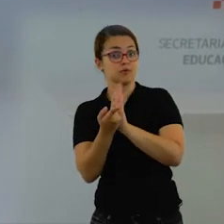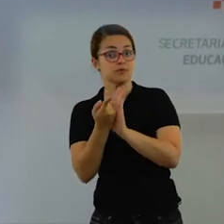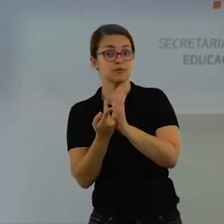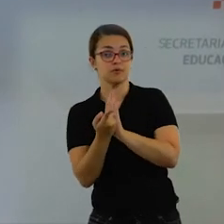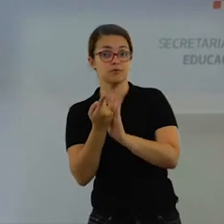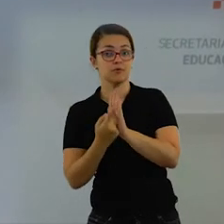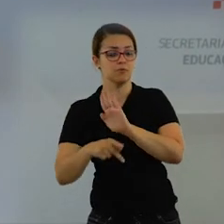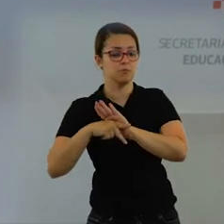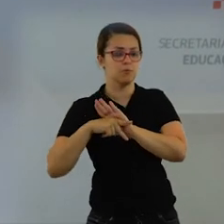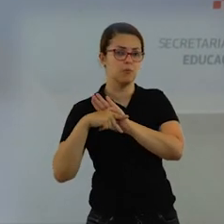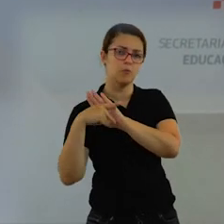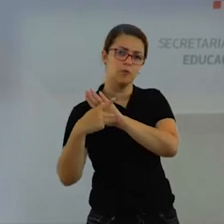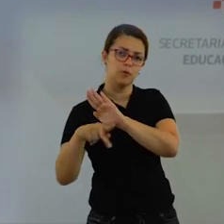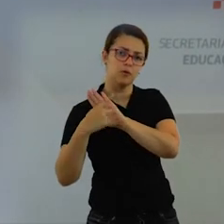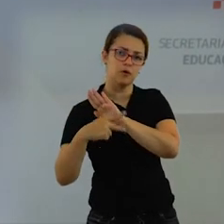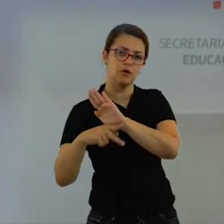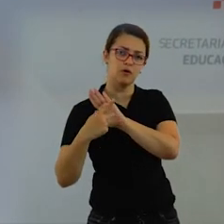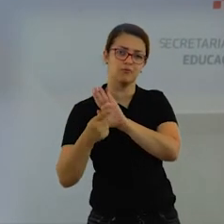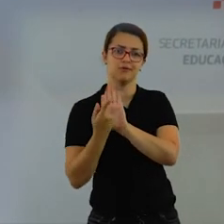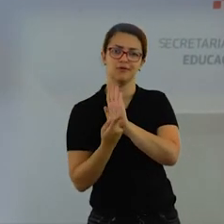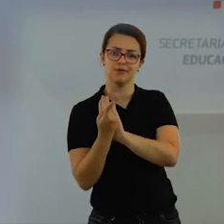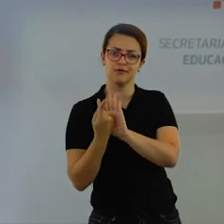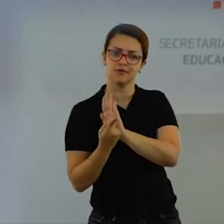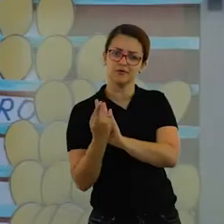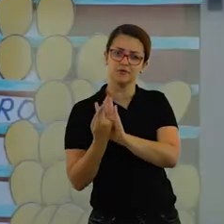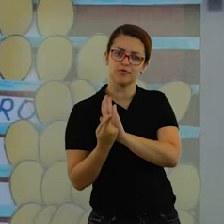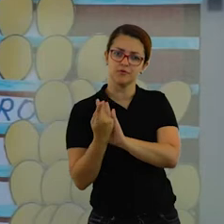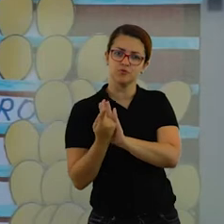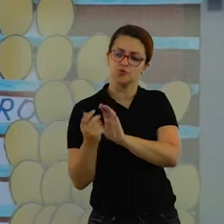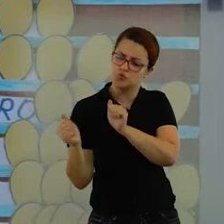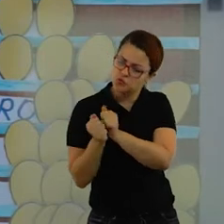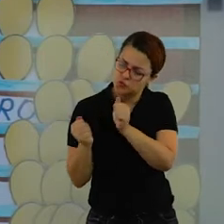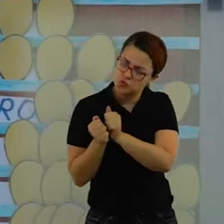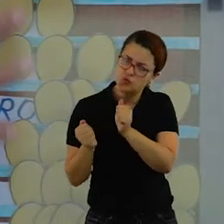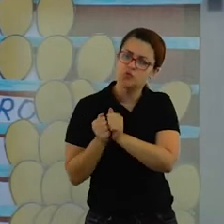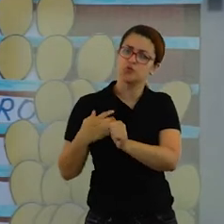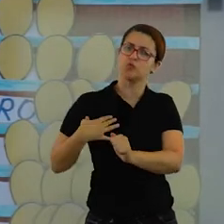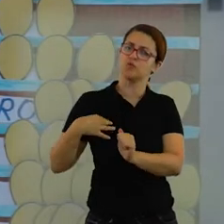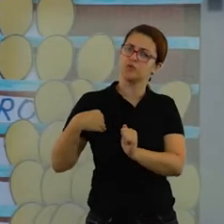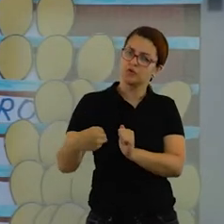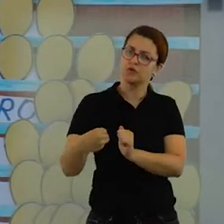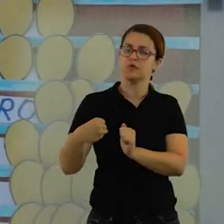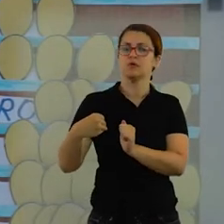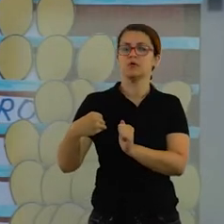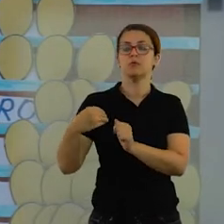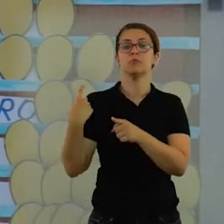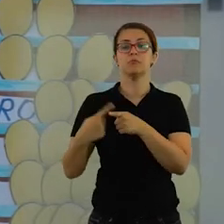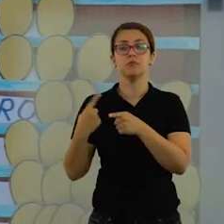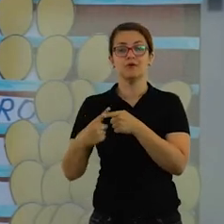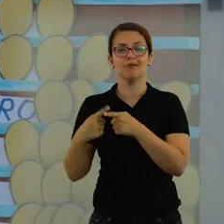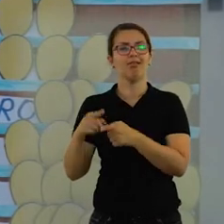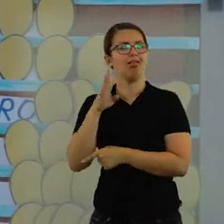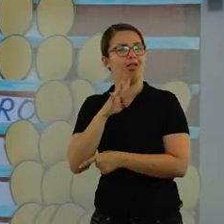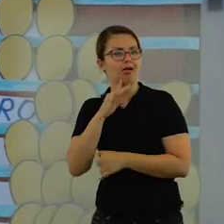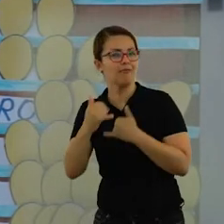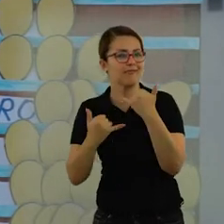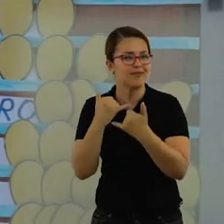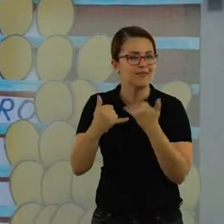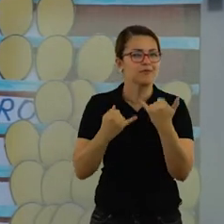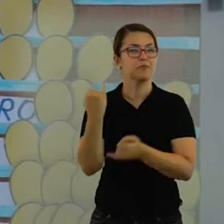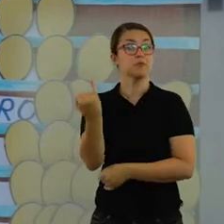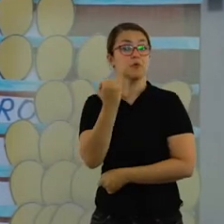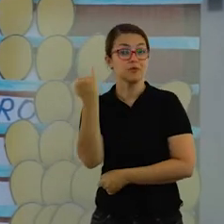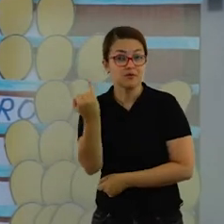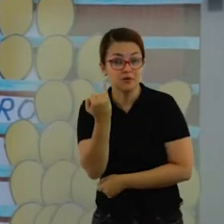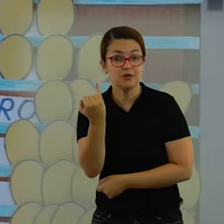E ó, o desenho, você faça o seu desenho, tá? Pais, façam tudo junto com a criança, porque isso daqui, além